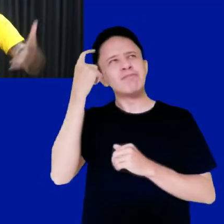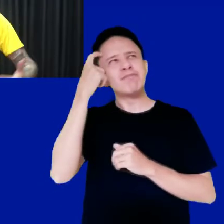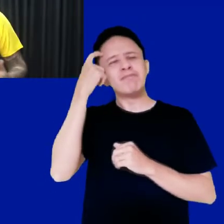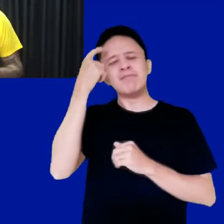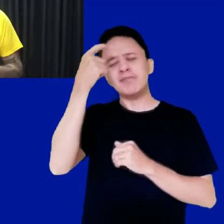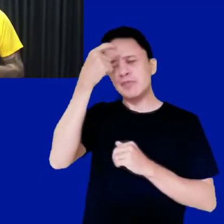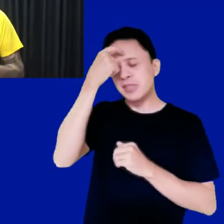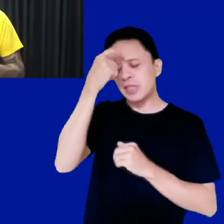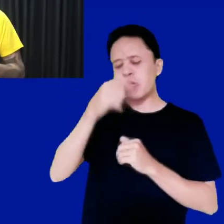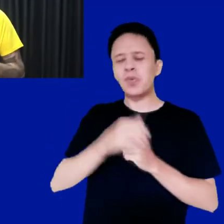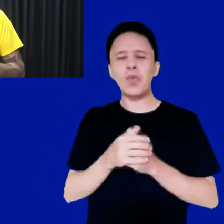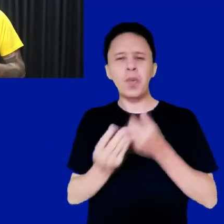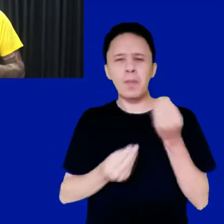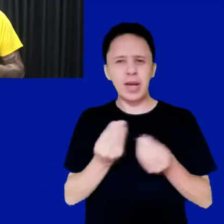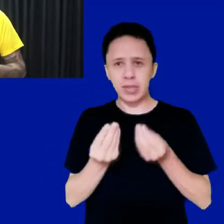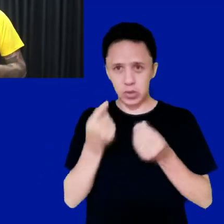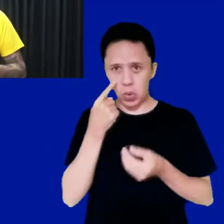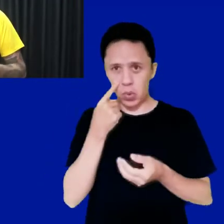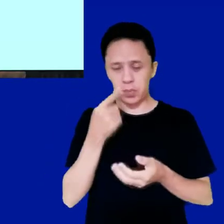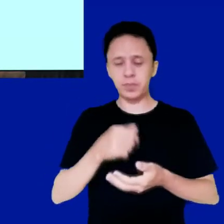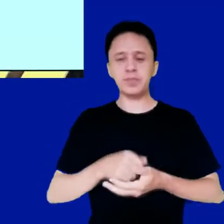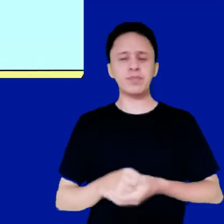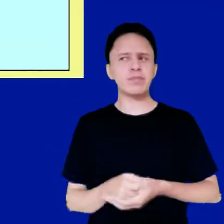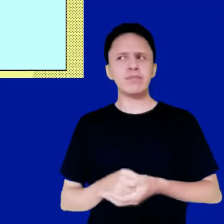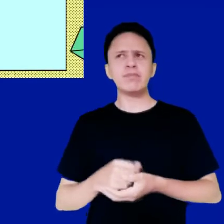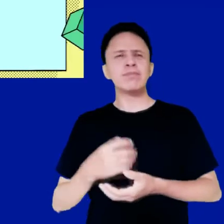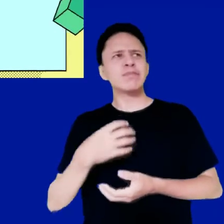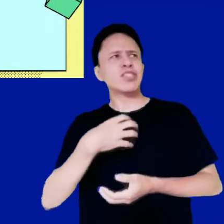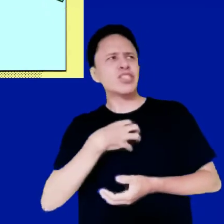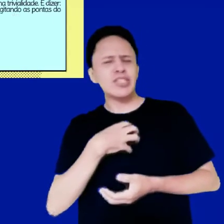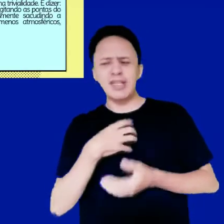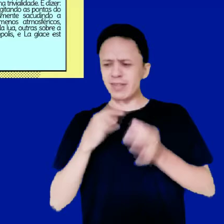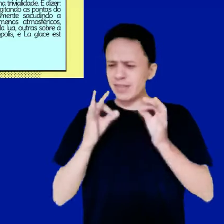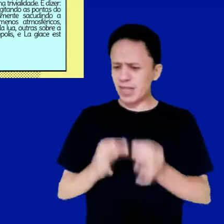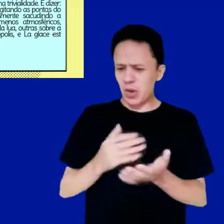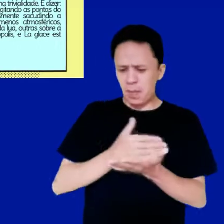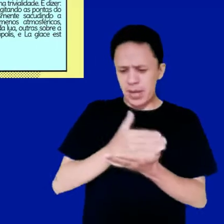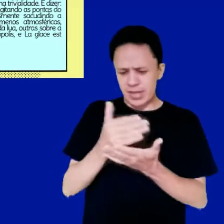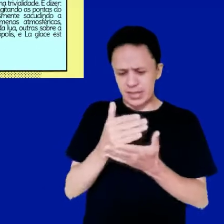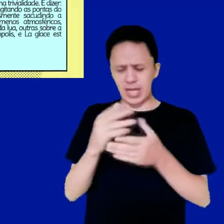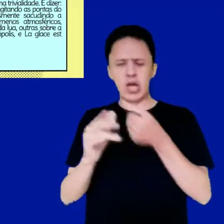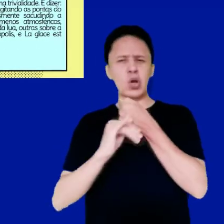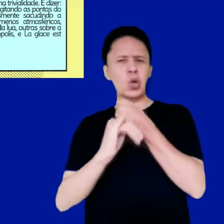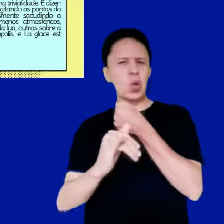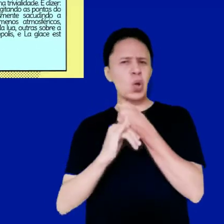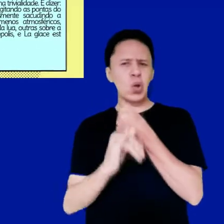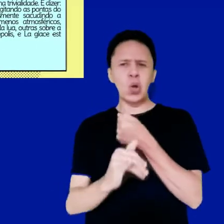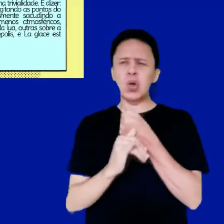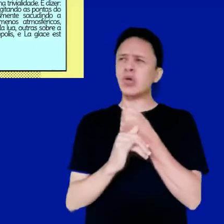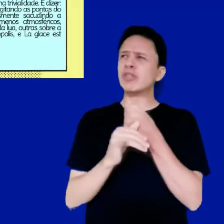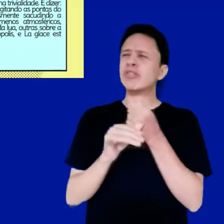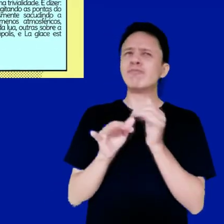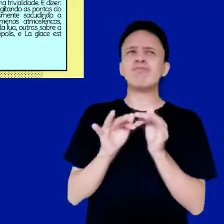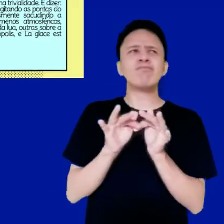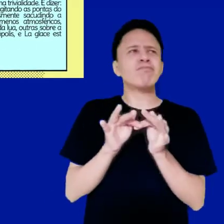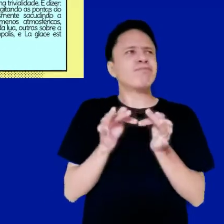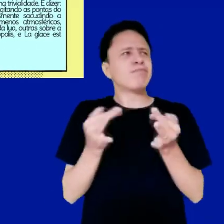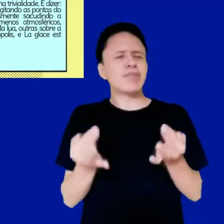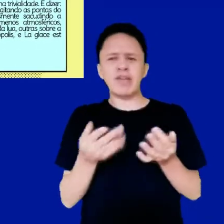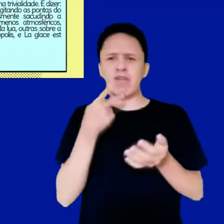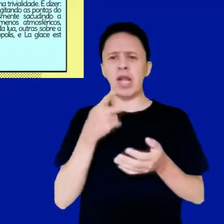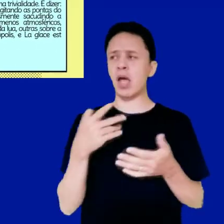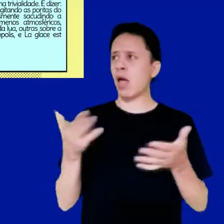XIX, já estava tendo essa noção. E aí a crônica dele começa da seguinte maneira. Há um meio certo de começar a crônica por